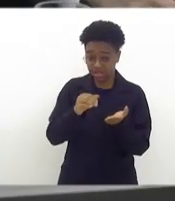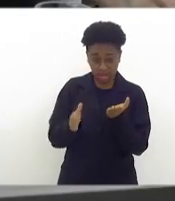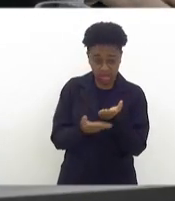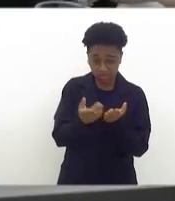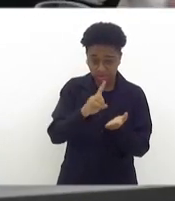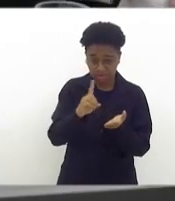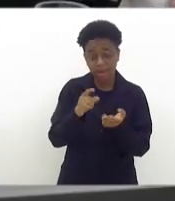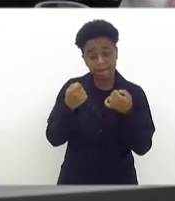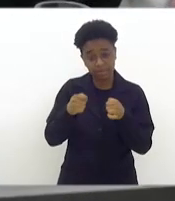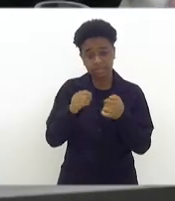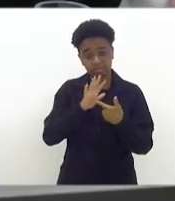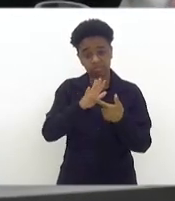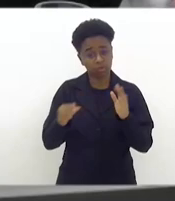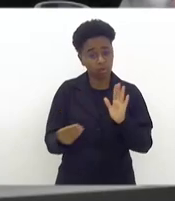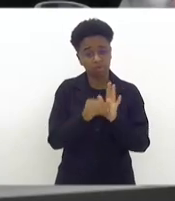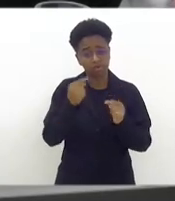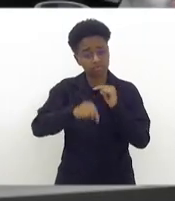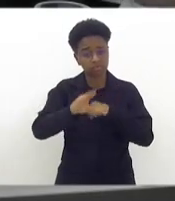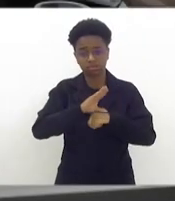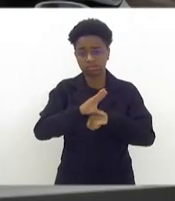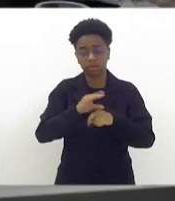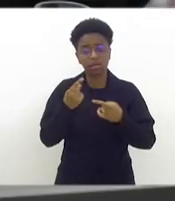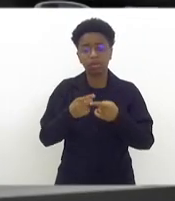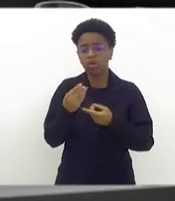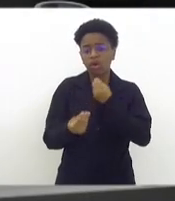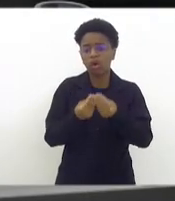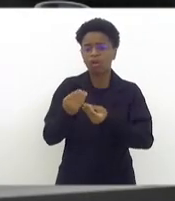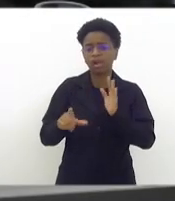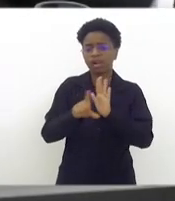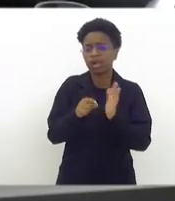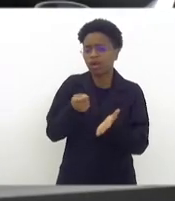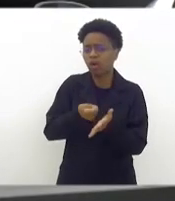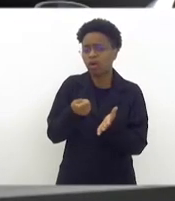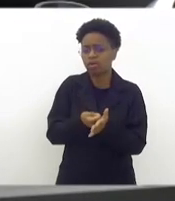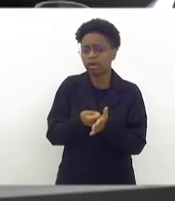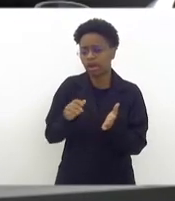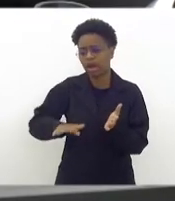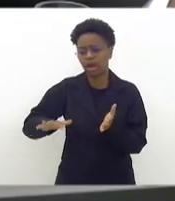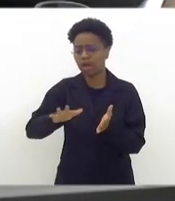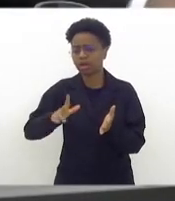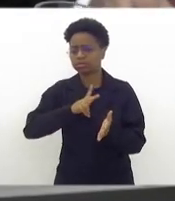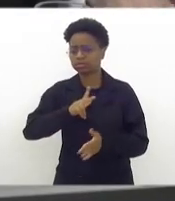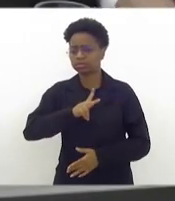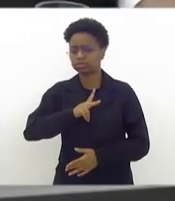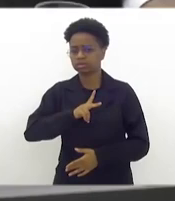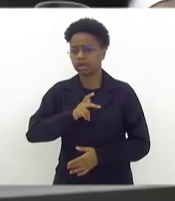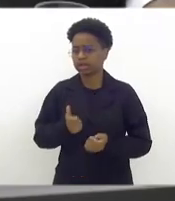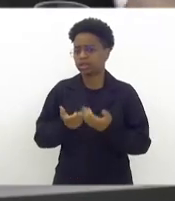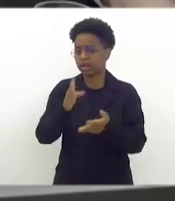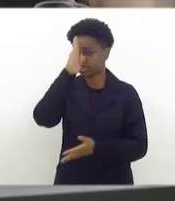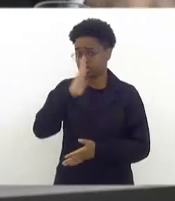deveria ser declarada inconstitucional. Porque como é que você pode, uma lei, obrigar um setor privado a